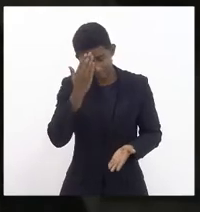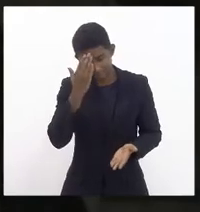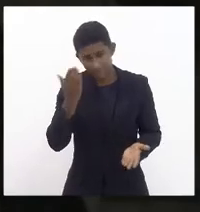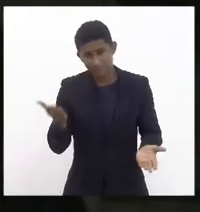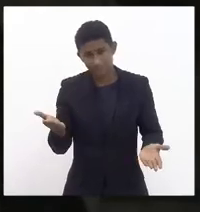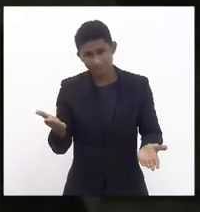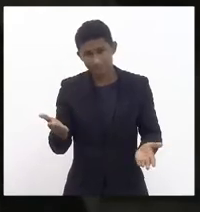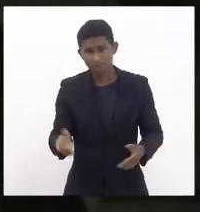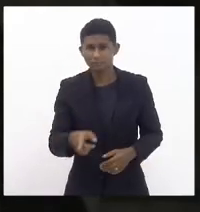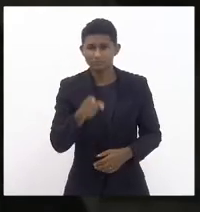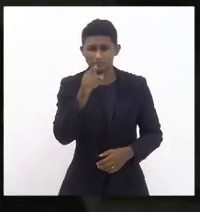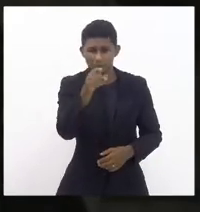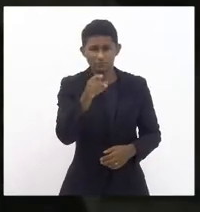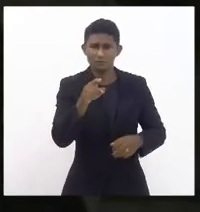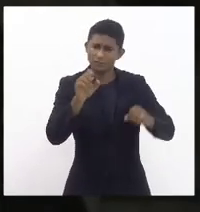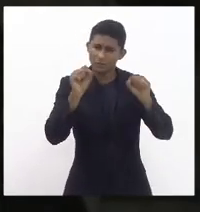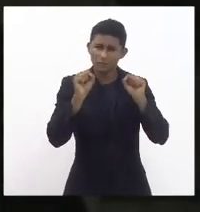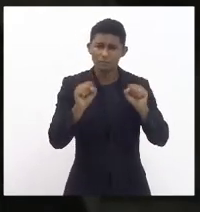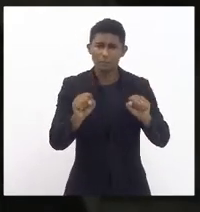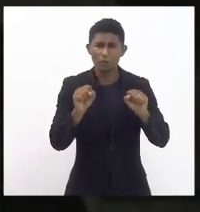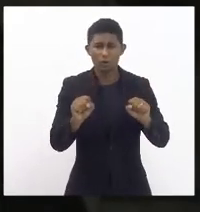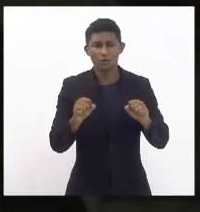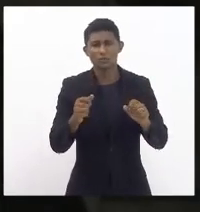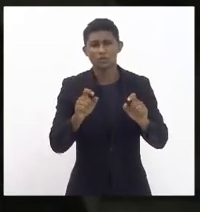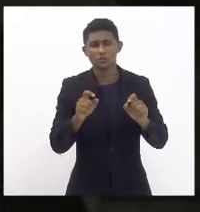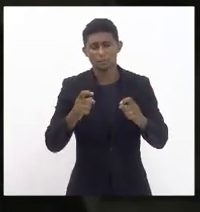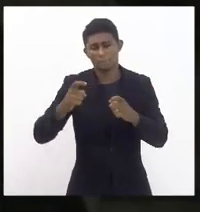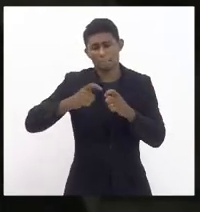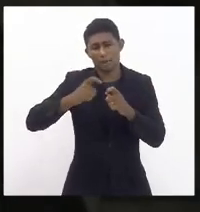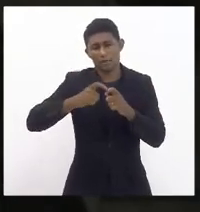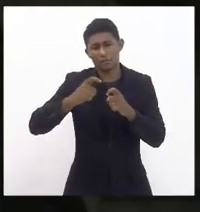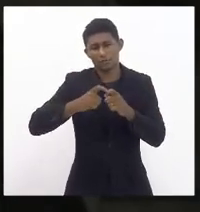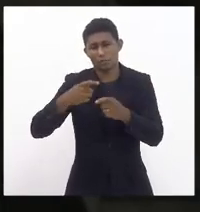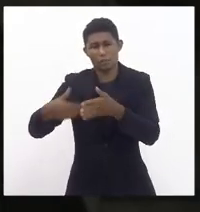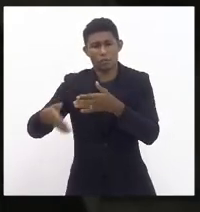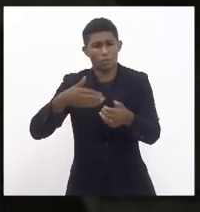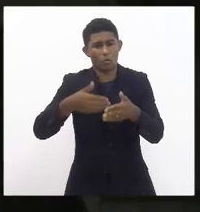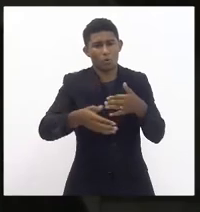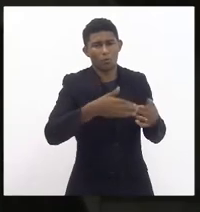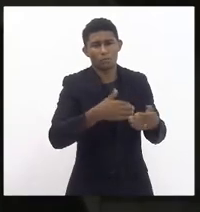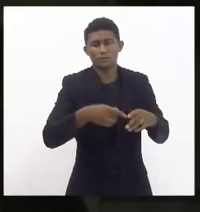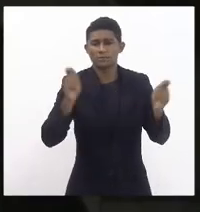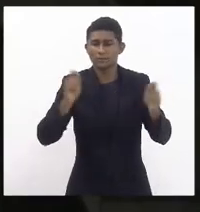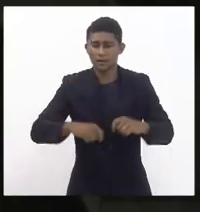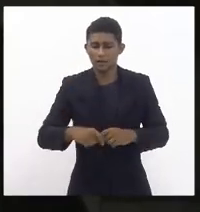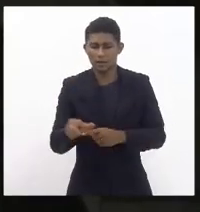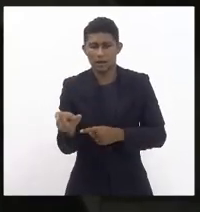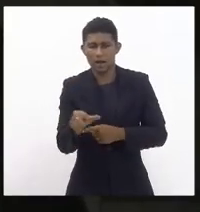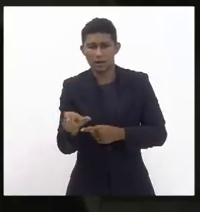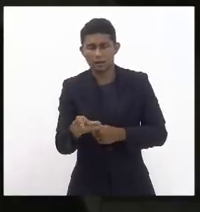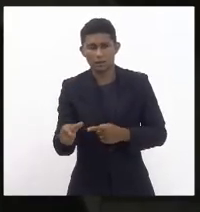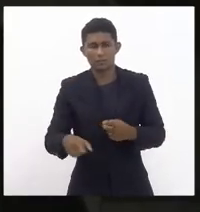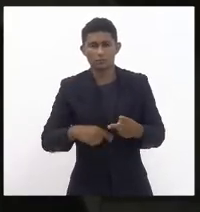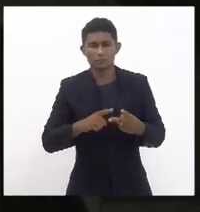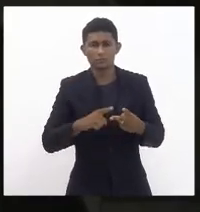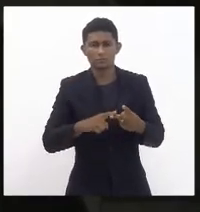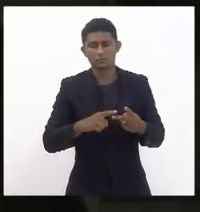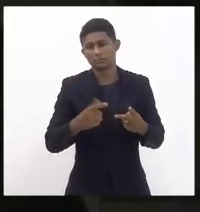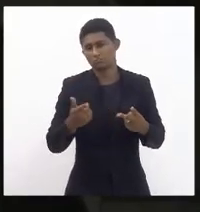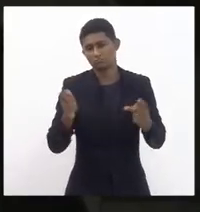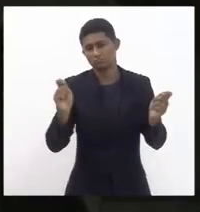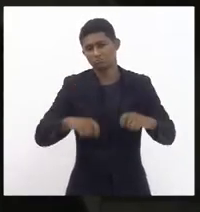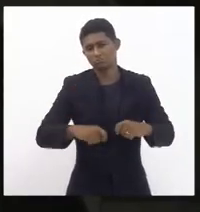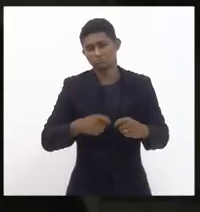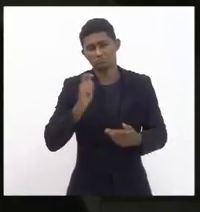você pode pagar Qualquer serviço médico um shake um cartão de débito cartão de